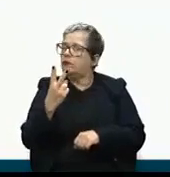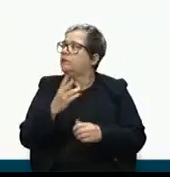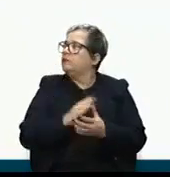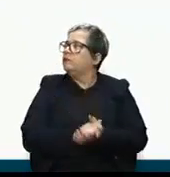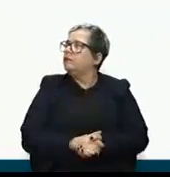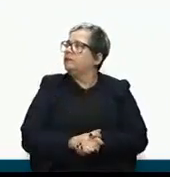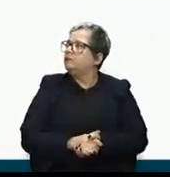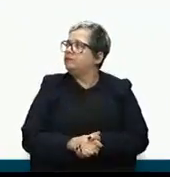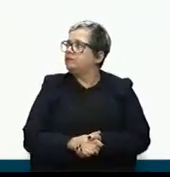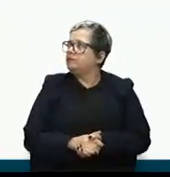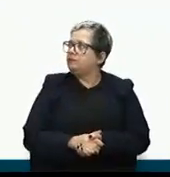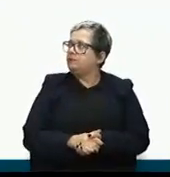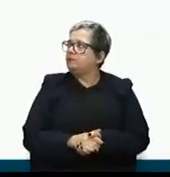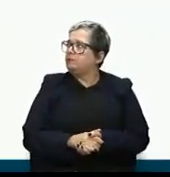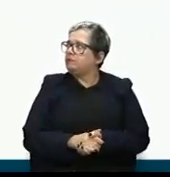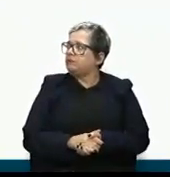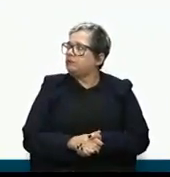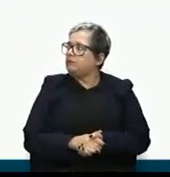segunda coluna.